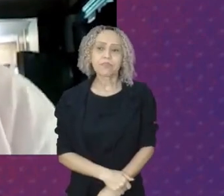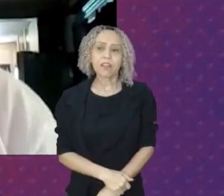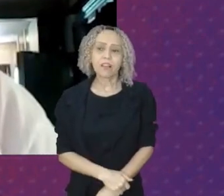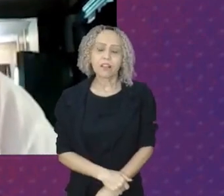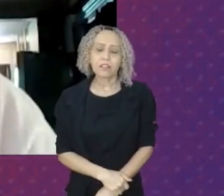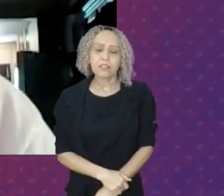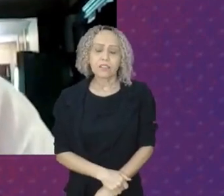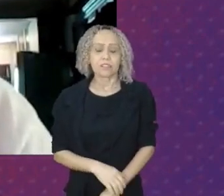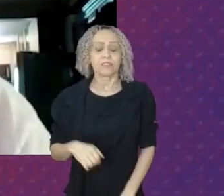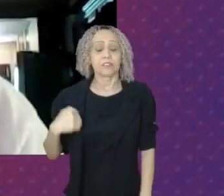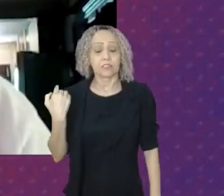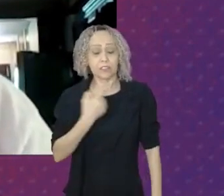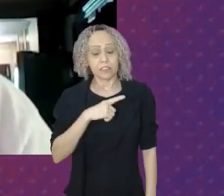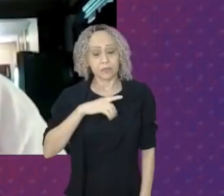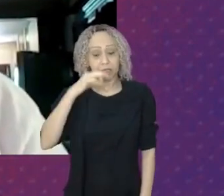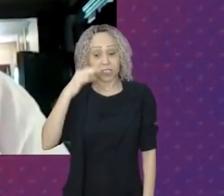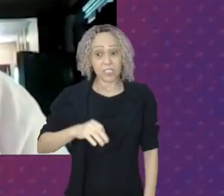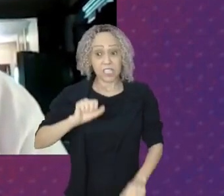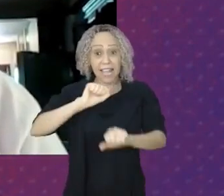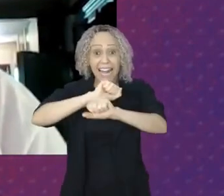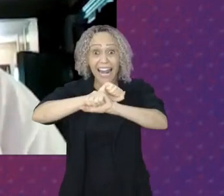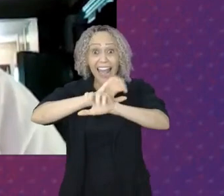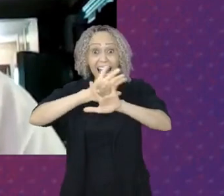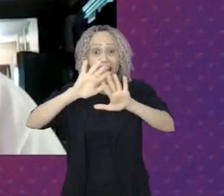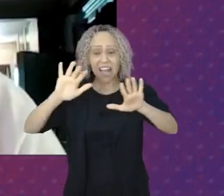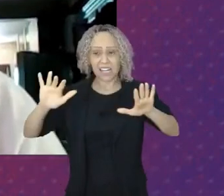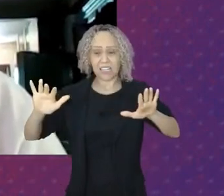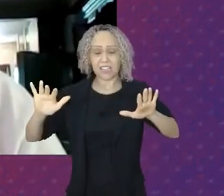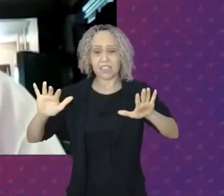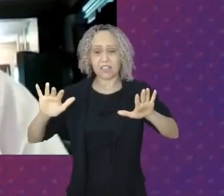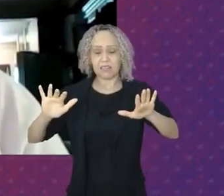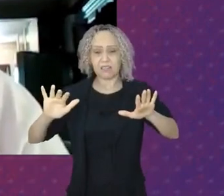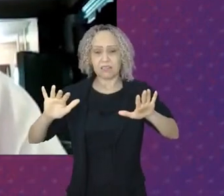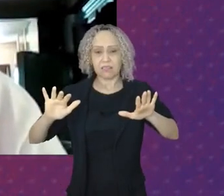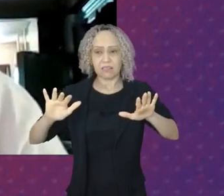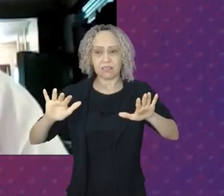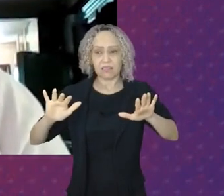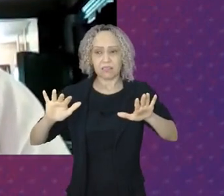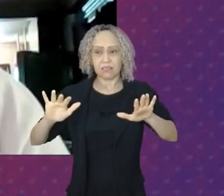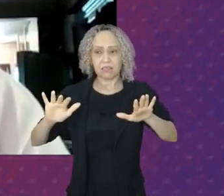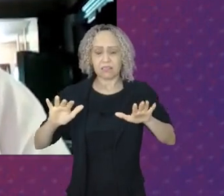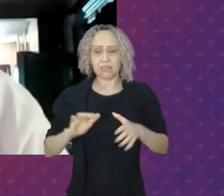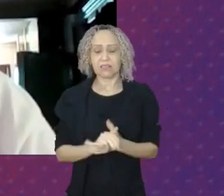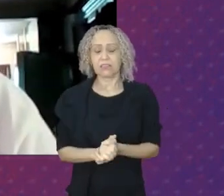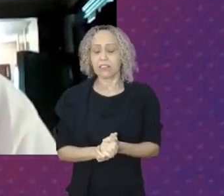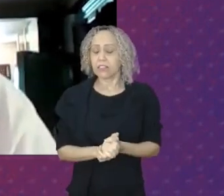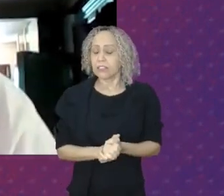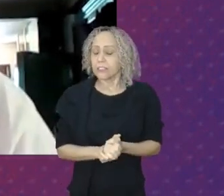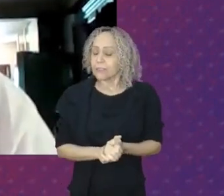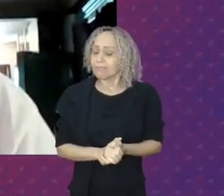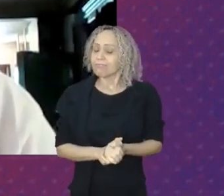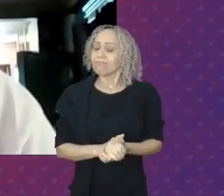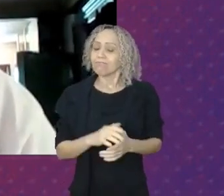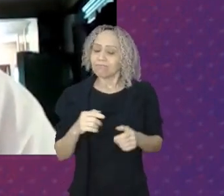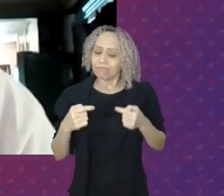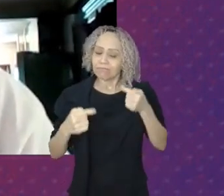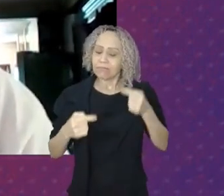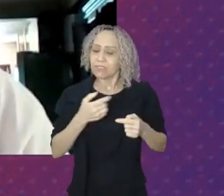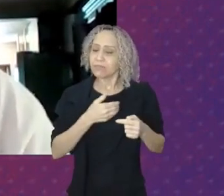nítida para nós. Ela nos traz um acalanto muito grande, ela nos